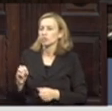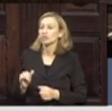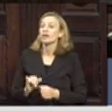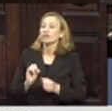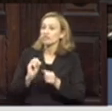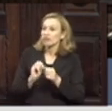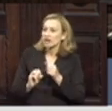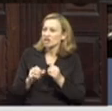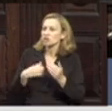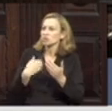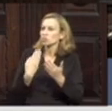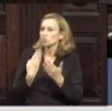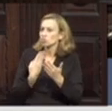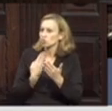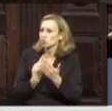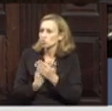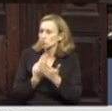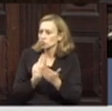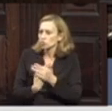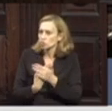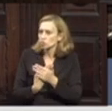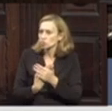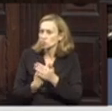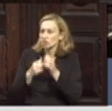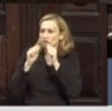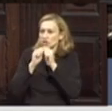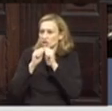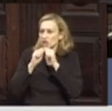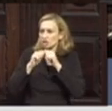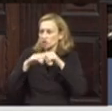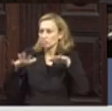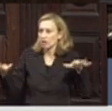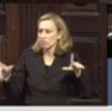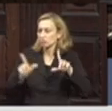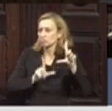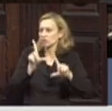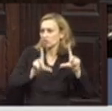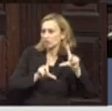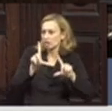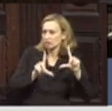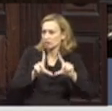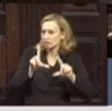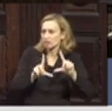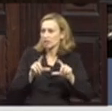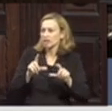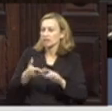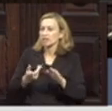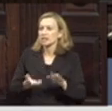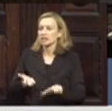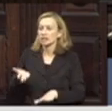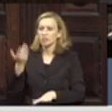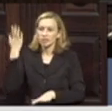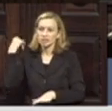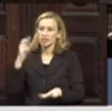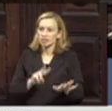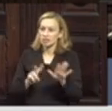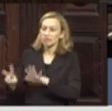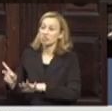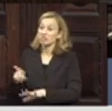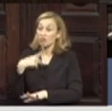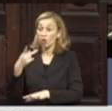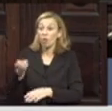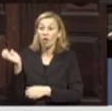contaminar e se adaptar àquela linhagem viral, nós vamos ter aqui a febre amarela